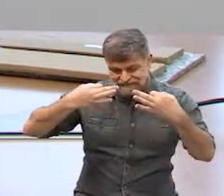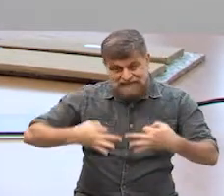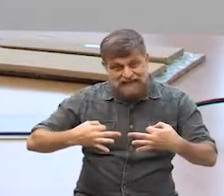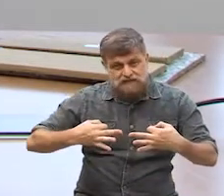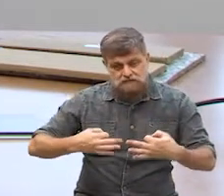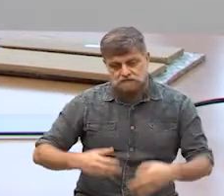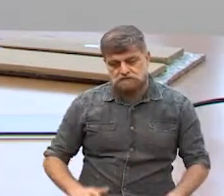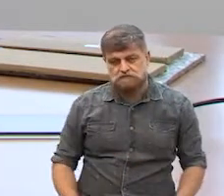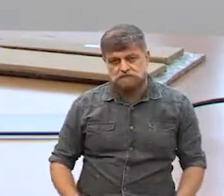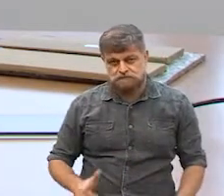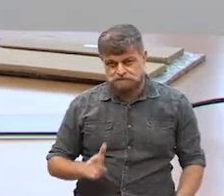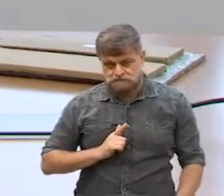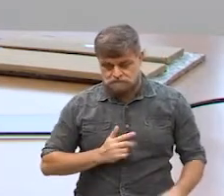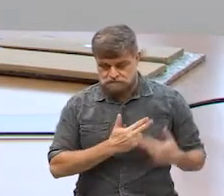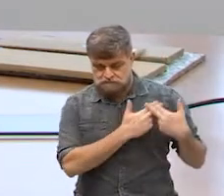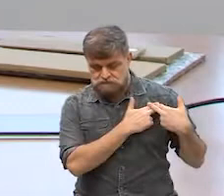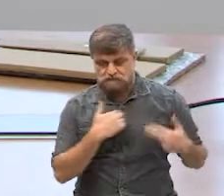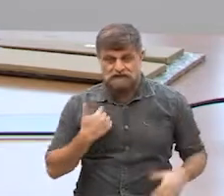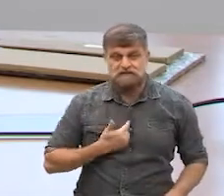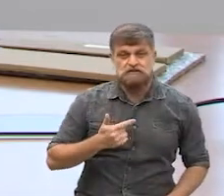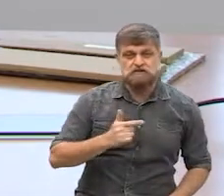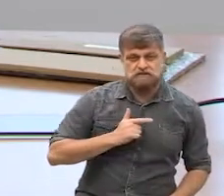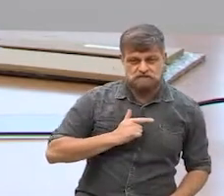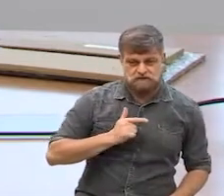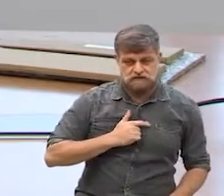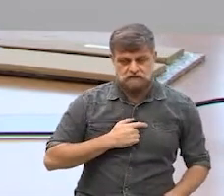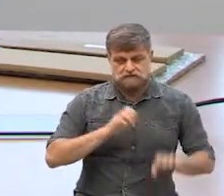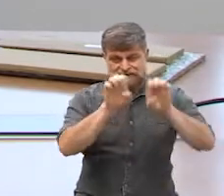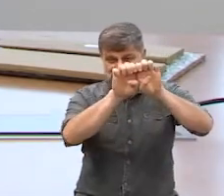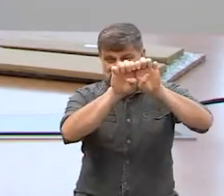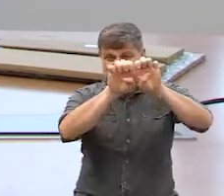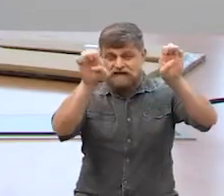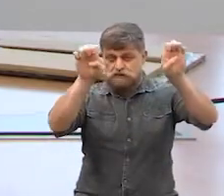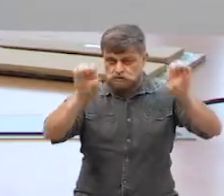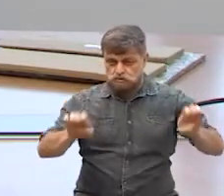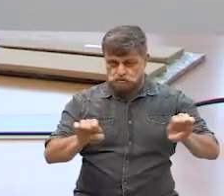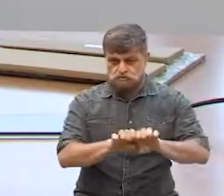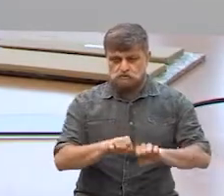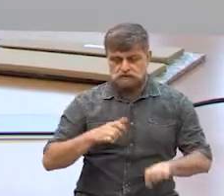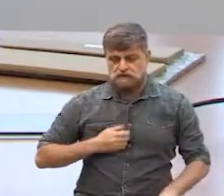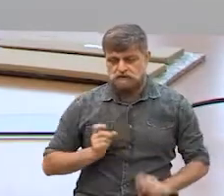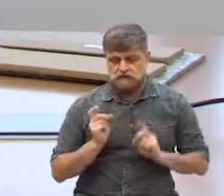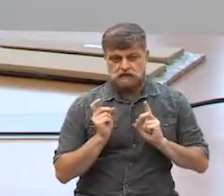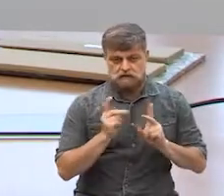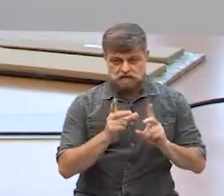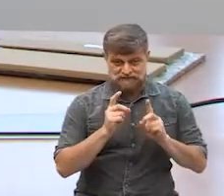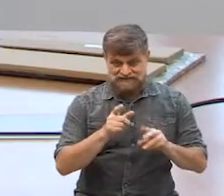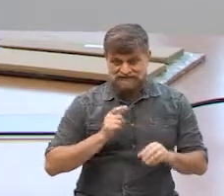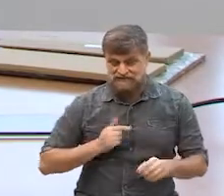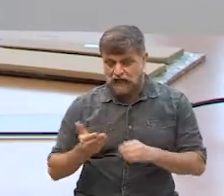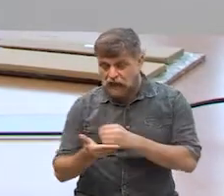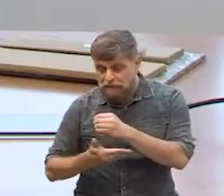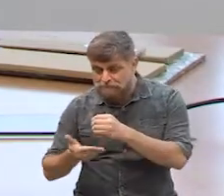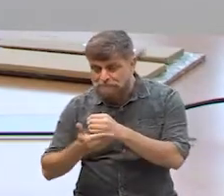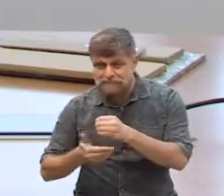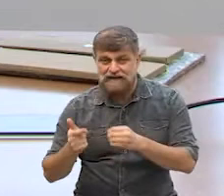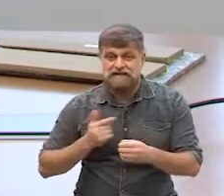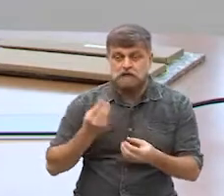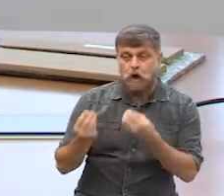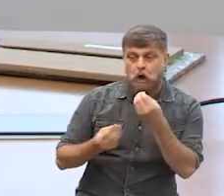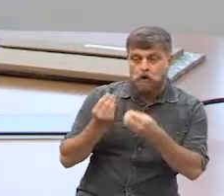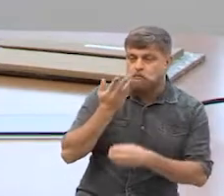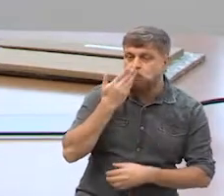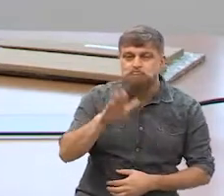né, se a gente tivesse toda uma cadeia, uma estrutura, né, que eu falei, vem desde a base, eu acho que daí vem da escola, desde o